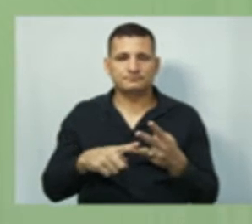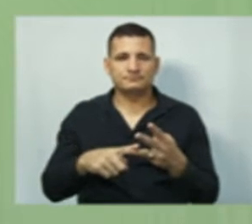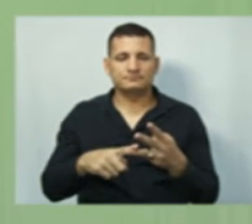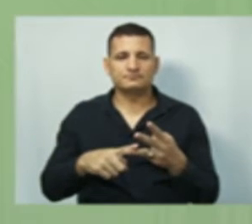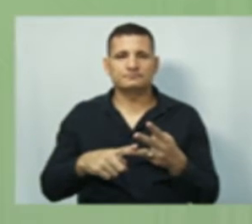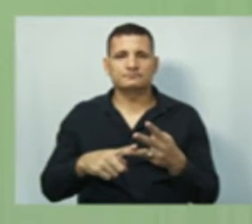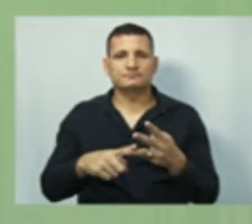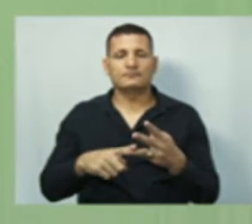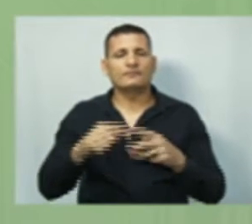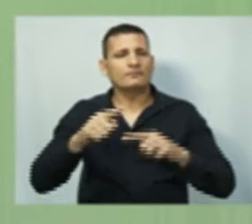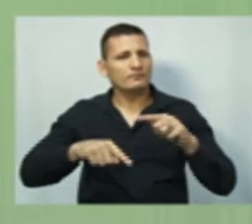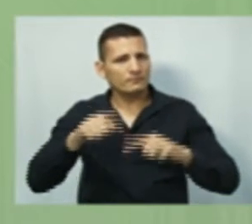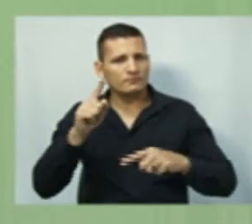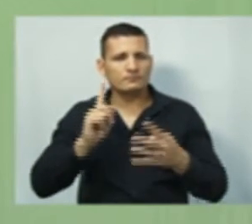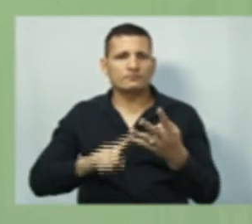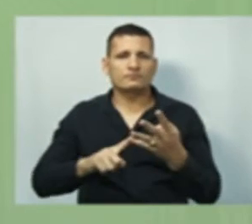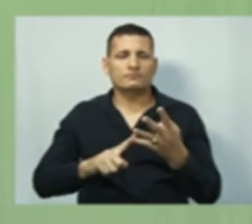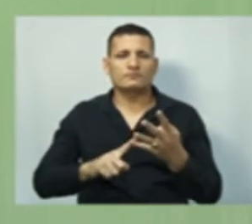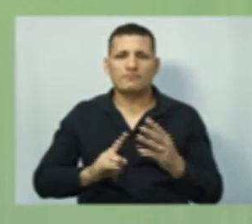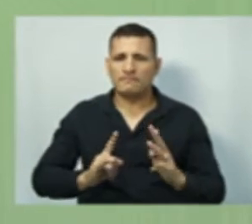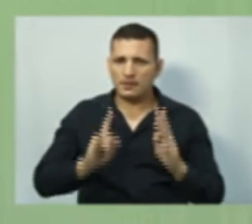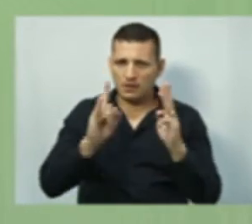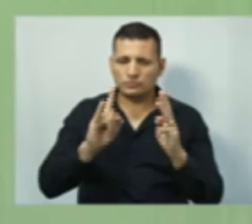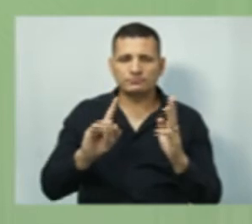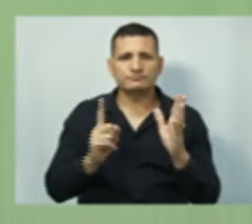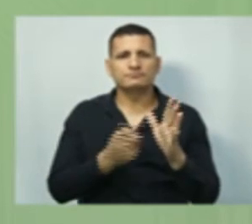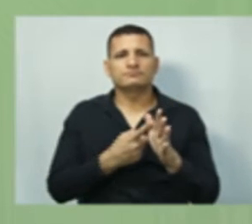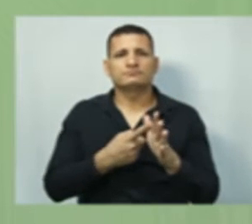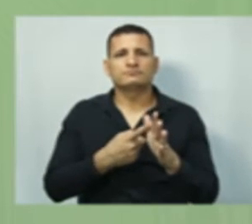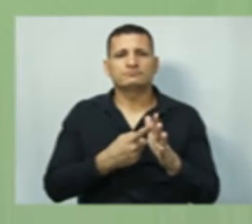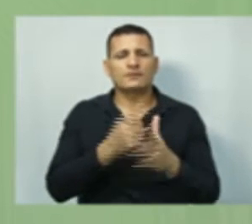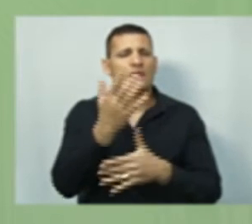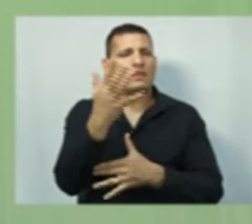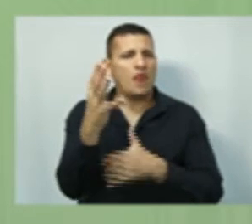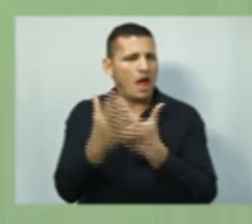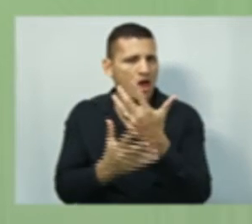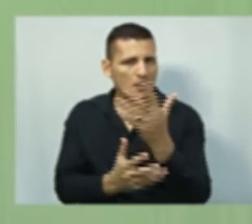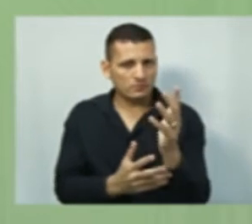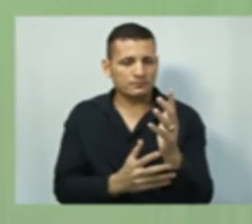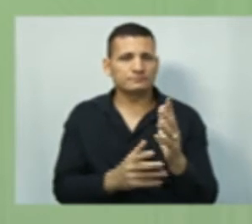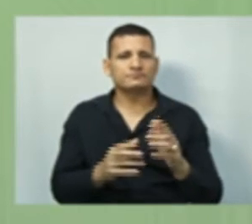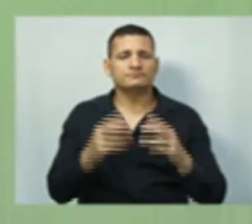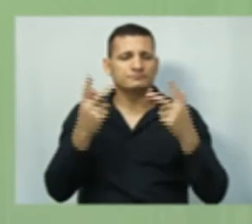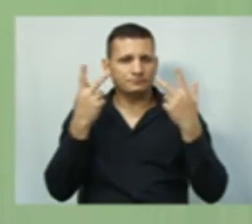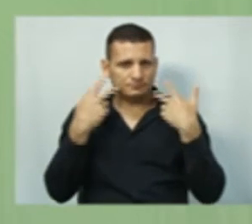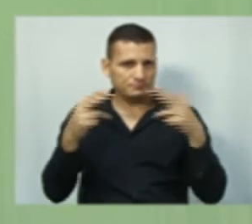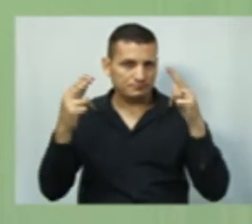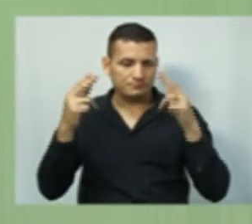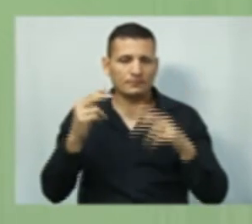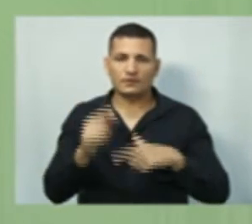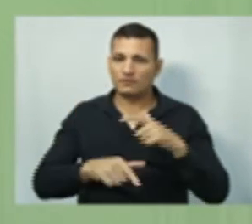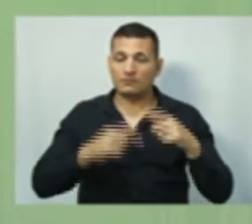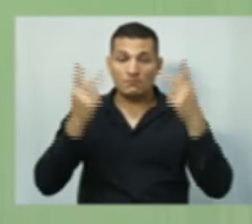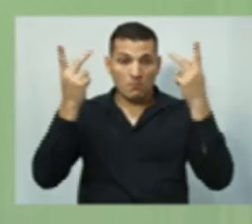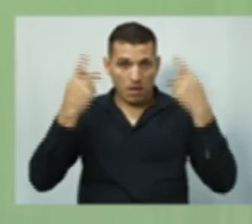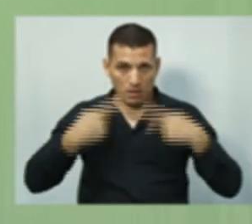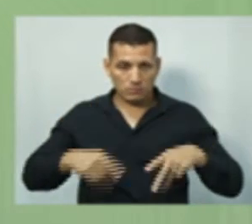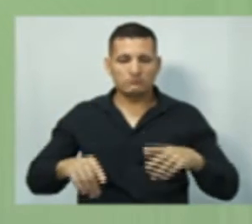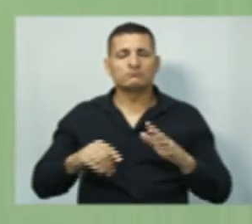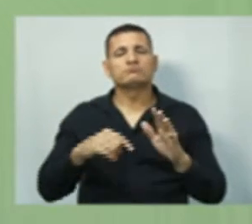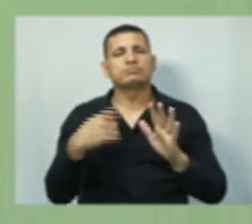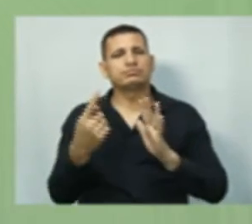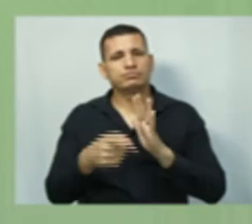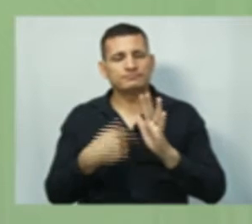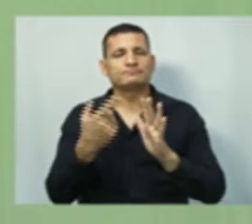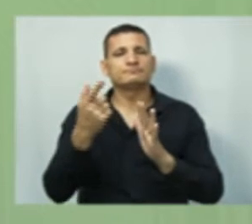instalações, recursos naturais, trabalho humano, recursos financeiros são realmente